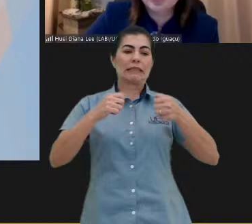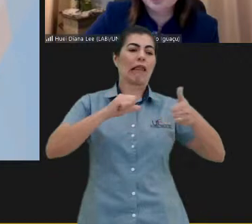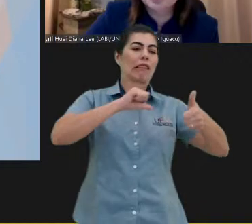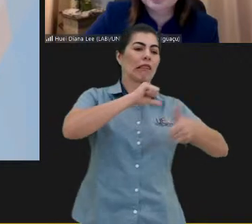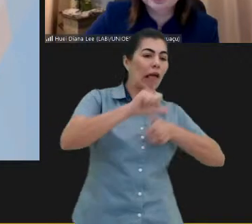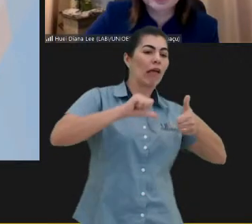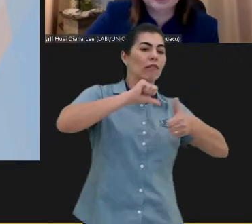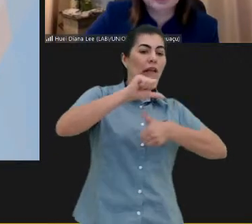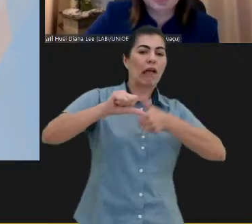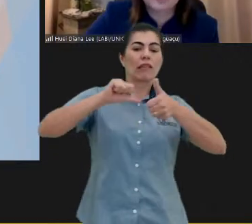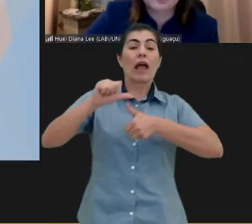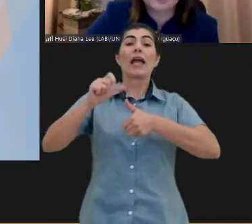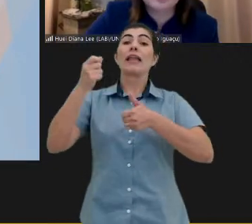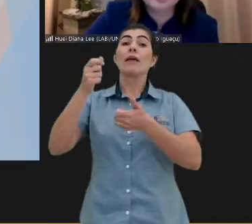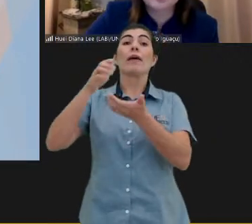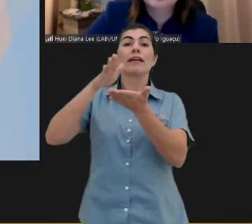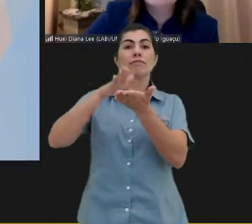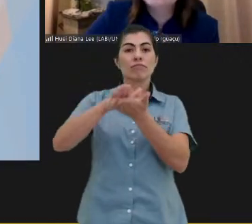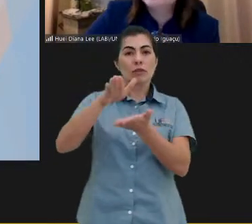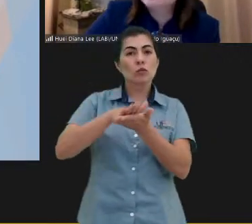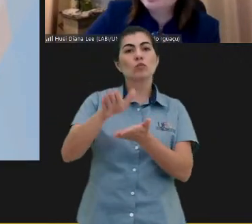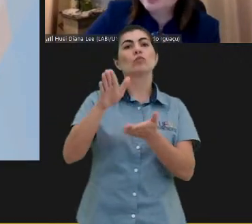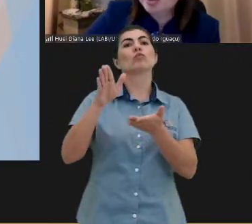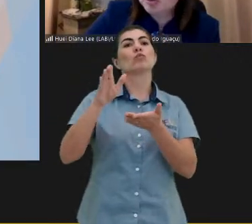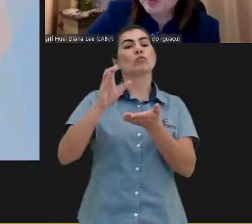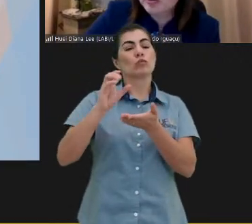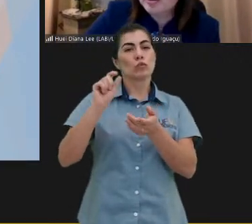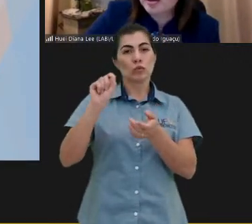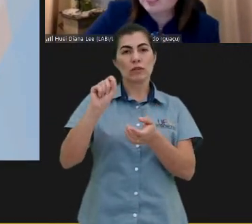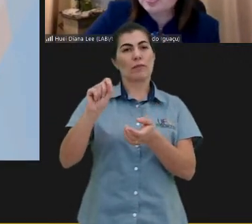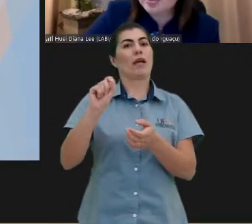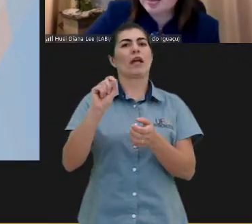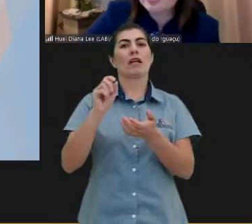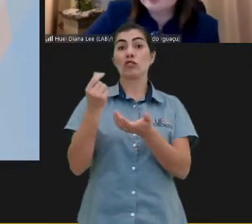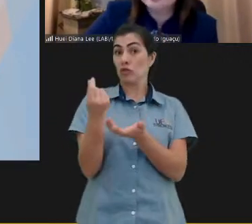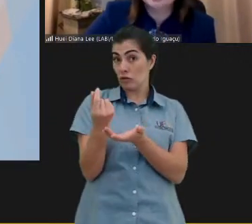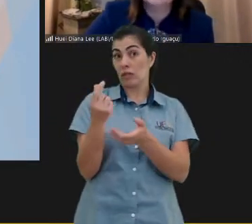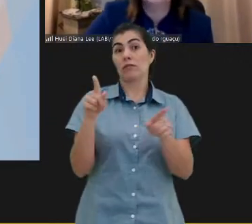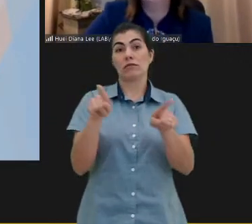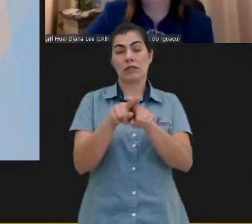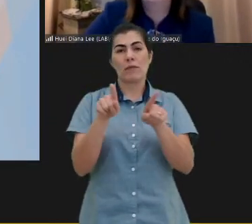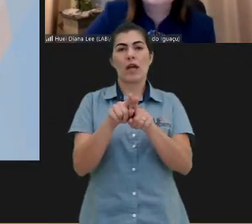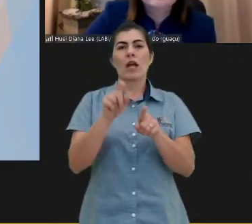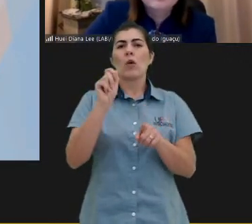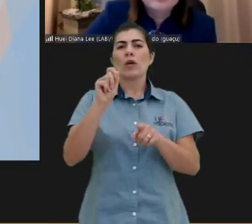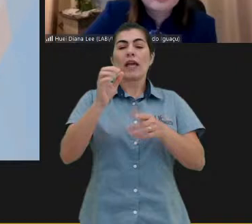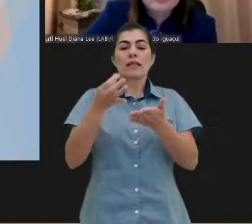de recursos, a gente ter que trocar uma prótese. O que, que os diamantes podem auxiliar nesse sentido?